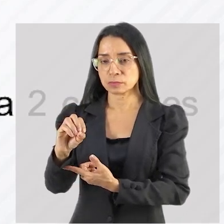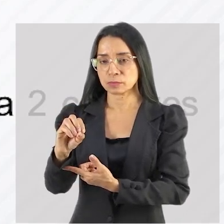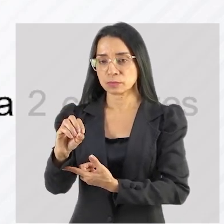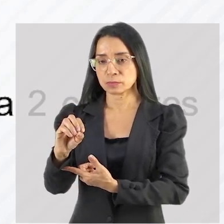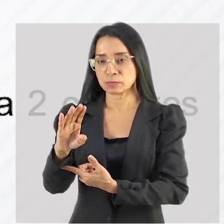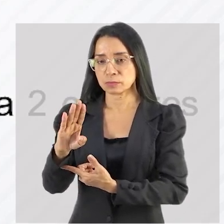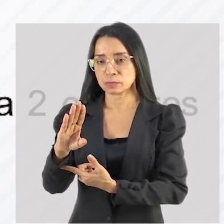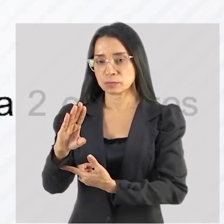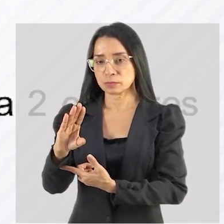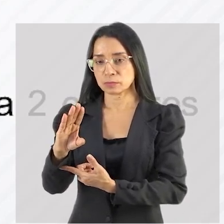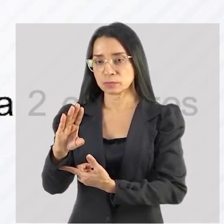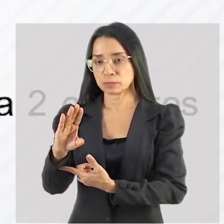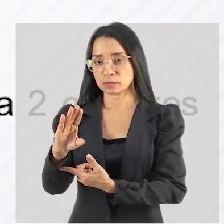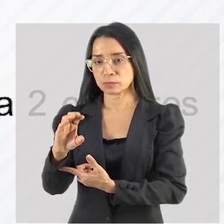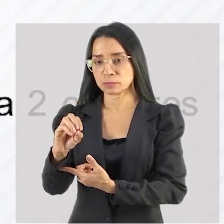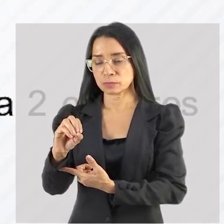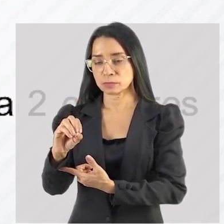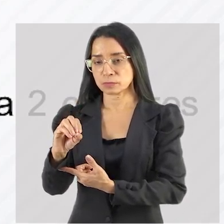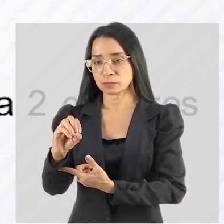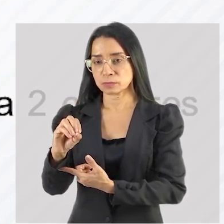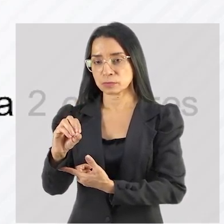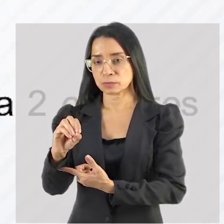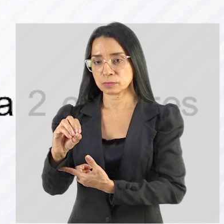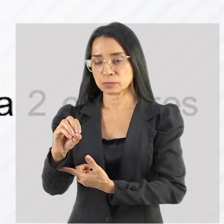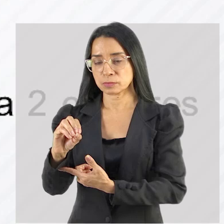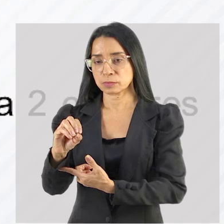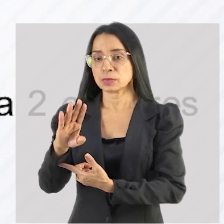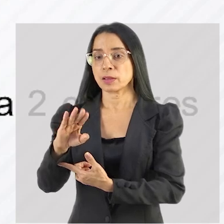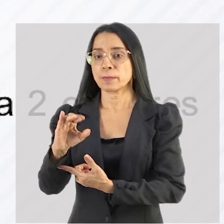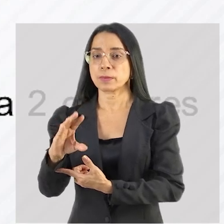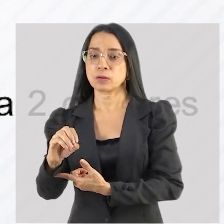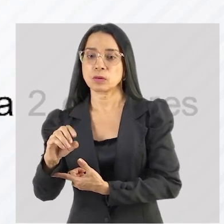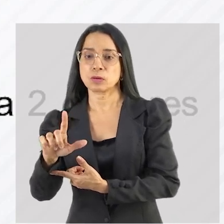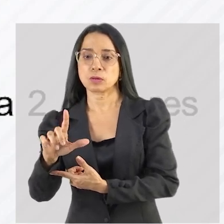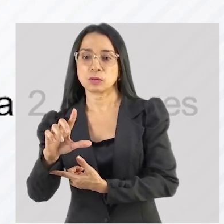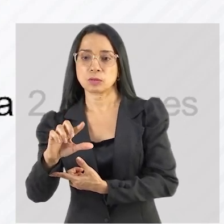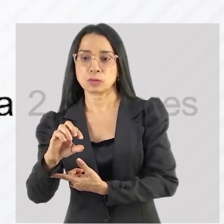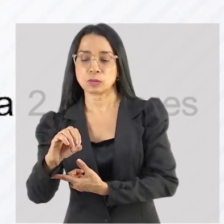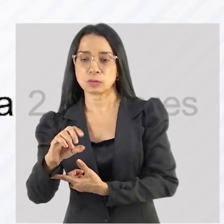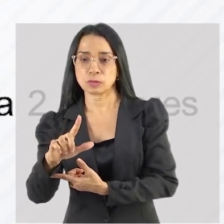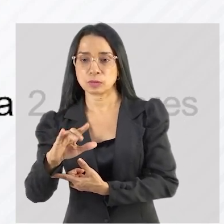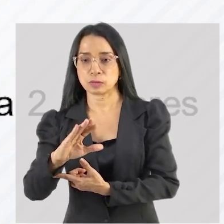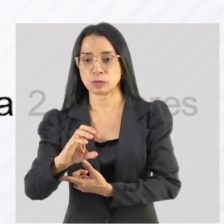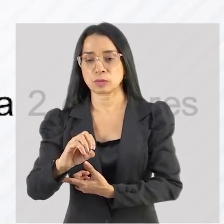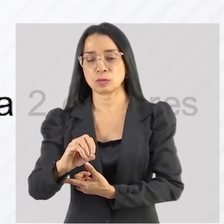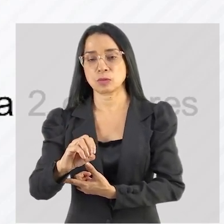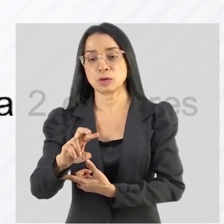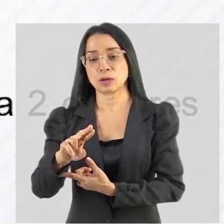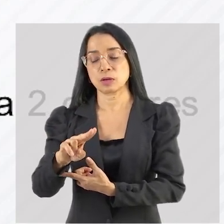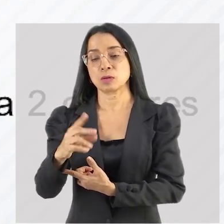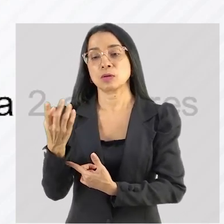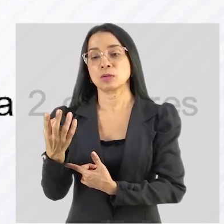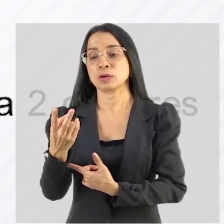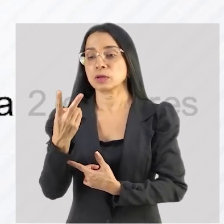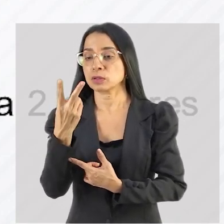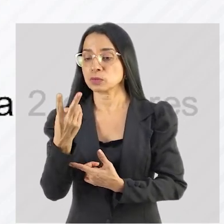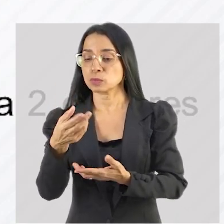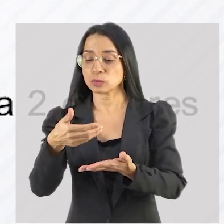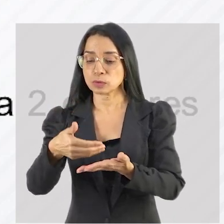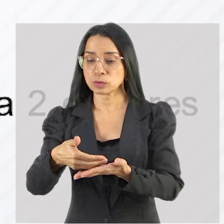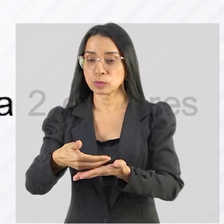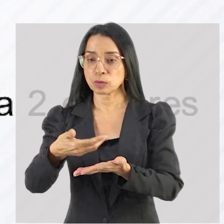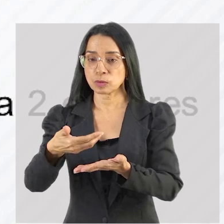fermento biológico, certo? Isso aqui é equivalente a quanto? A 2